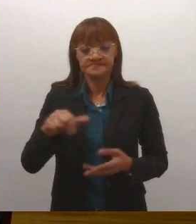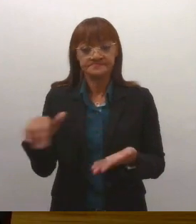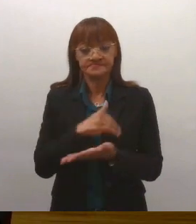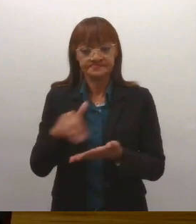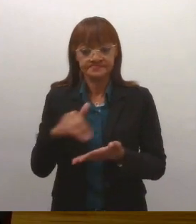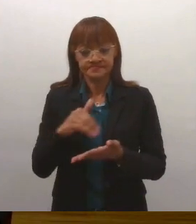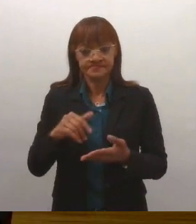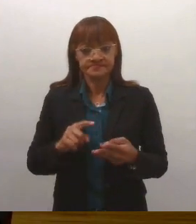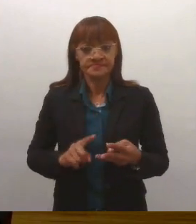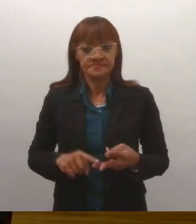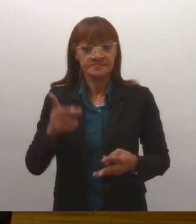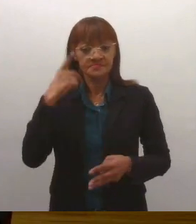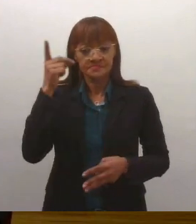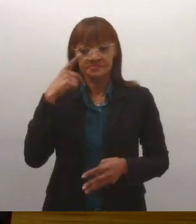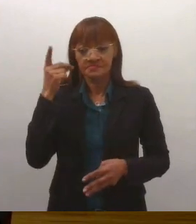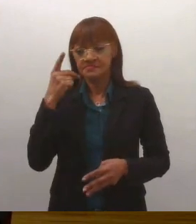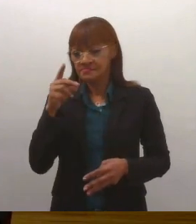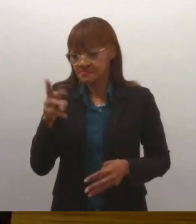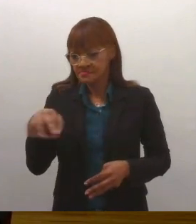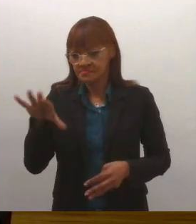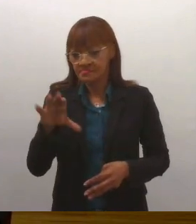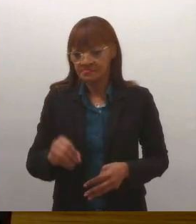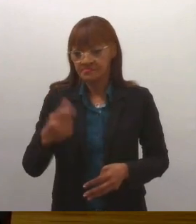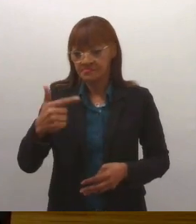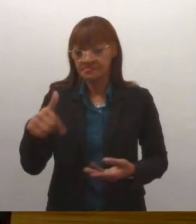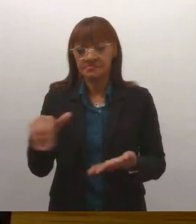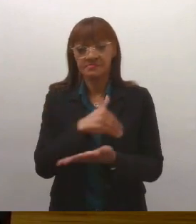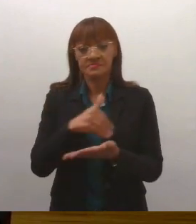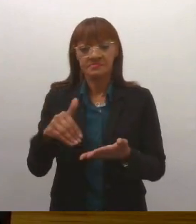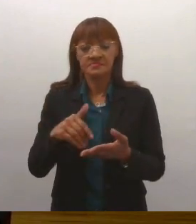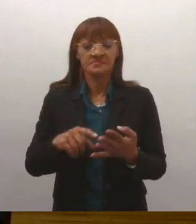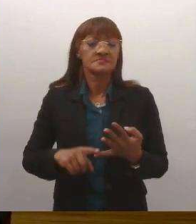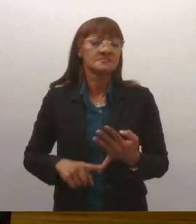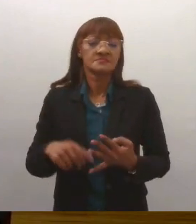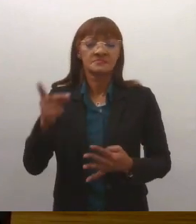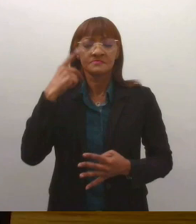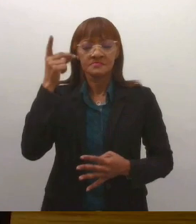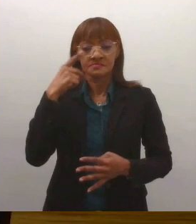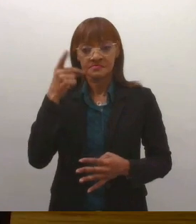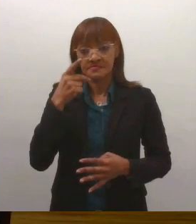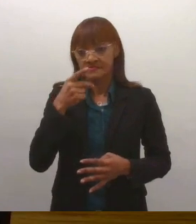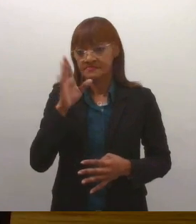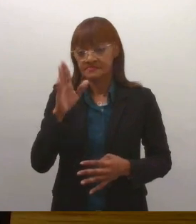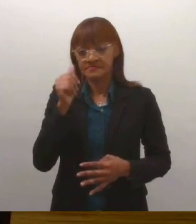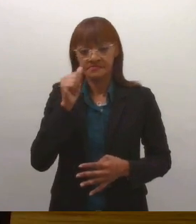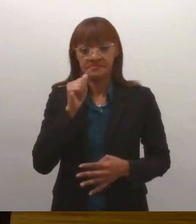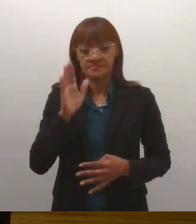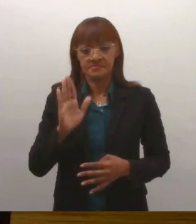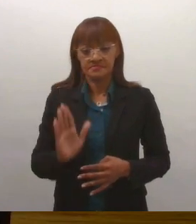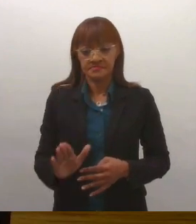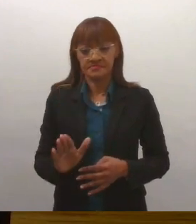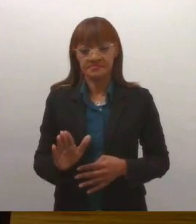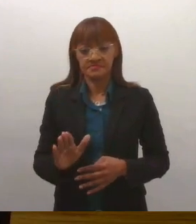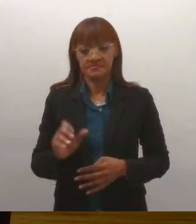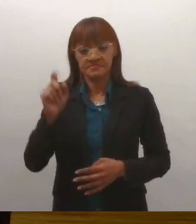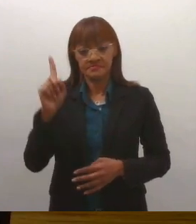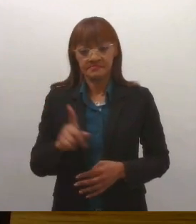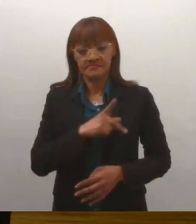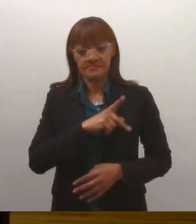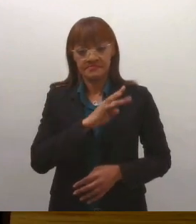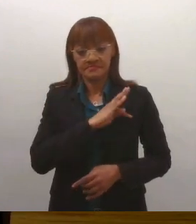segundo secretário. Deputado Adailton Martins, líder do Bloco Parlamentar PT, PSD, PP,